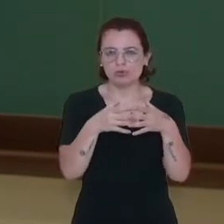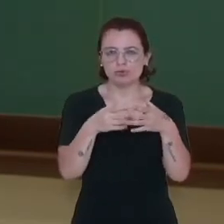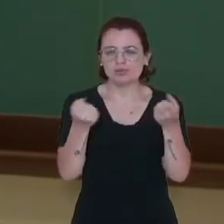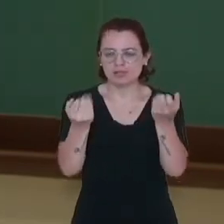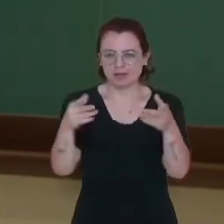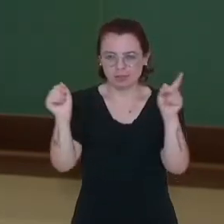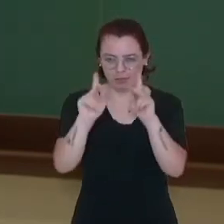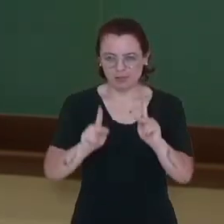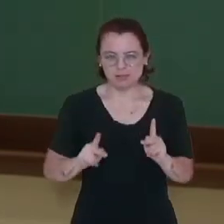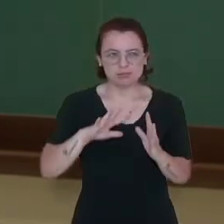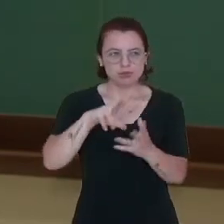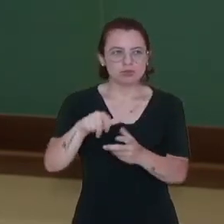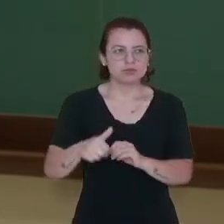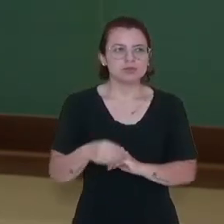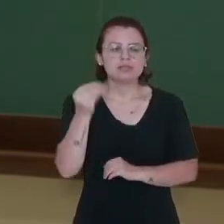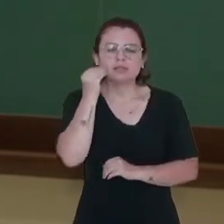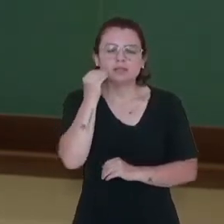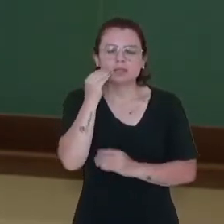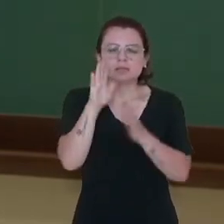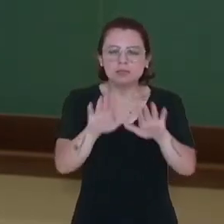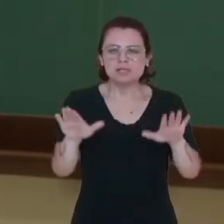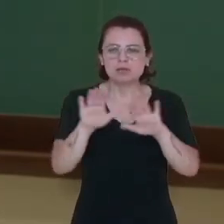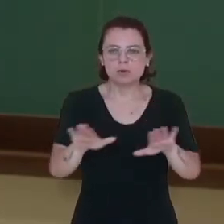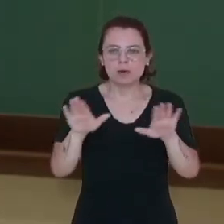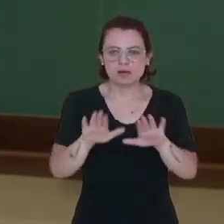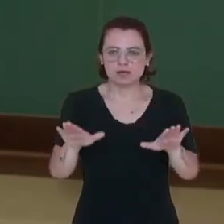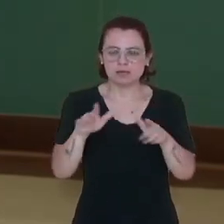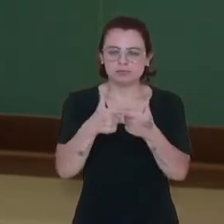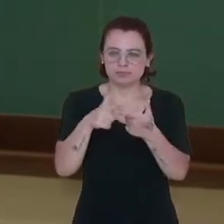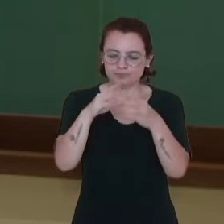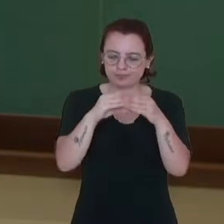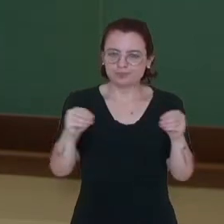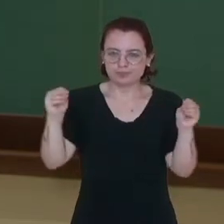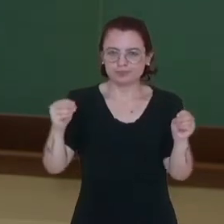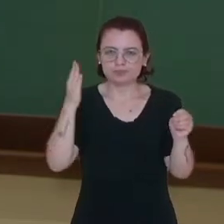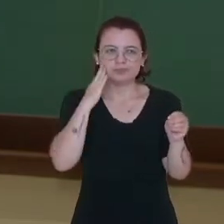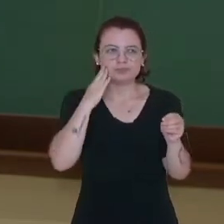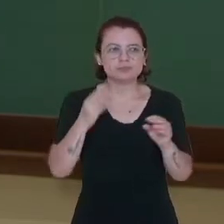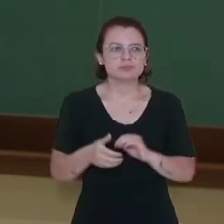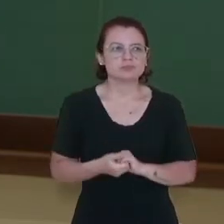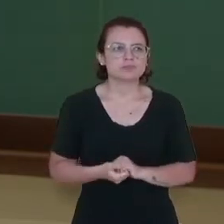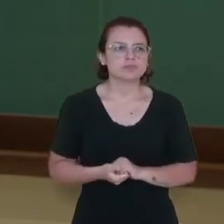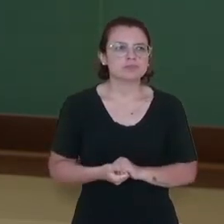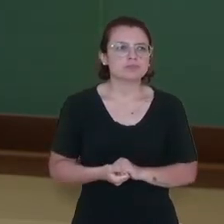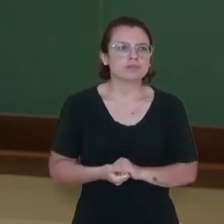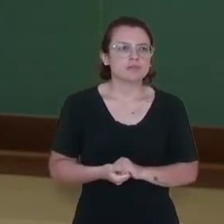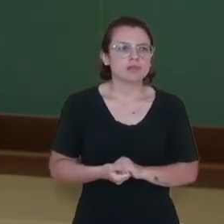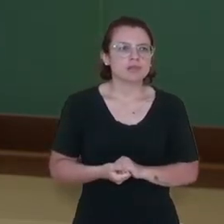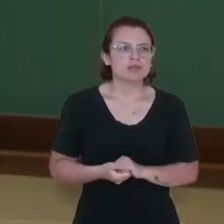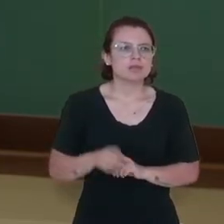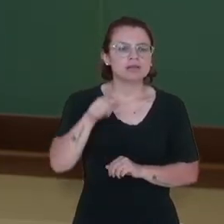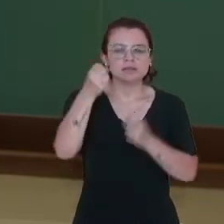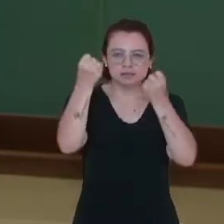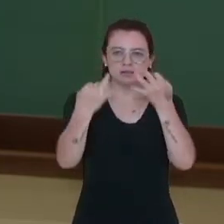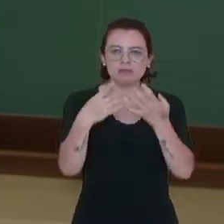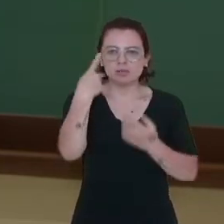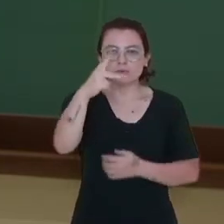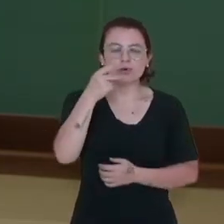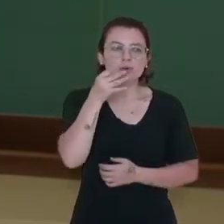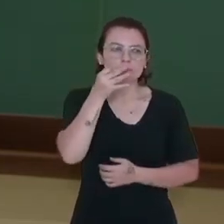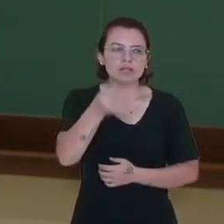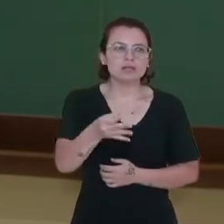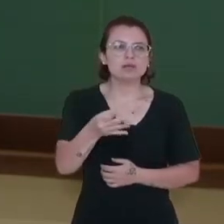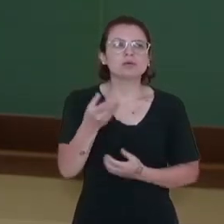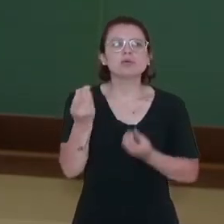vem tentando resolver, né, ou vem encarando esse conflito ali dentro desse país. Escreva sua opinião de